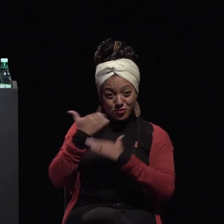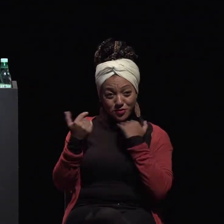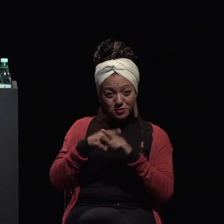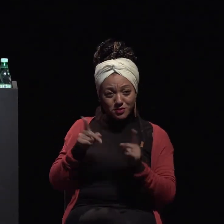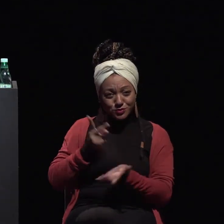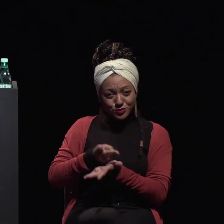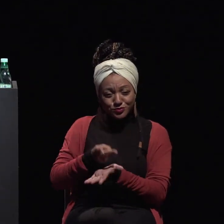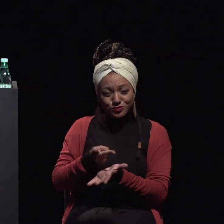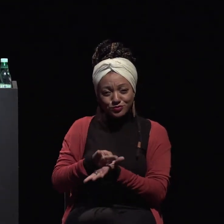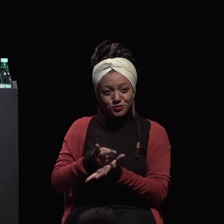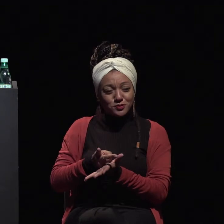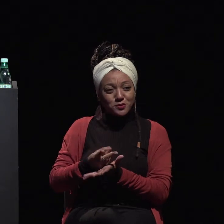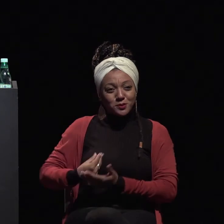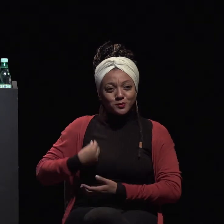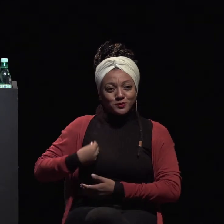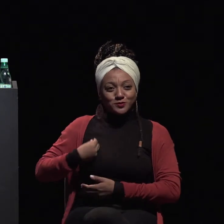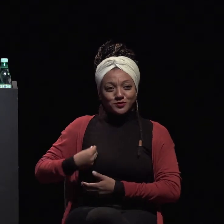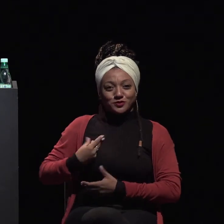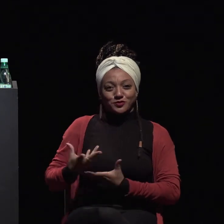com a gente.